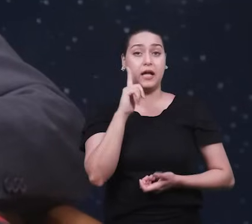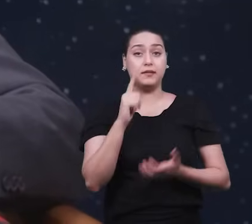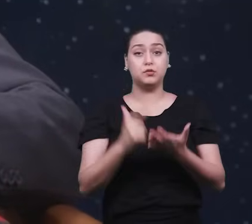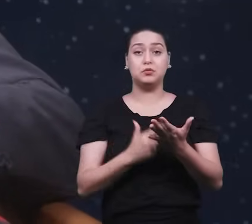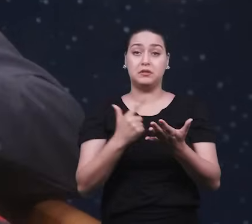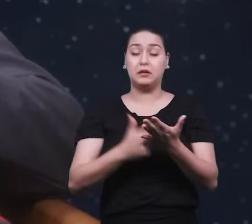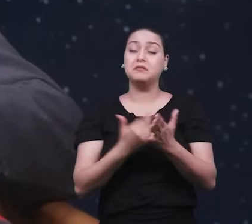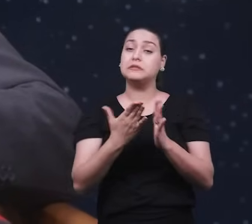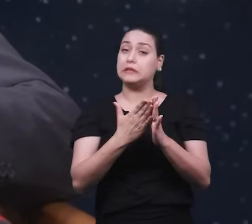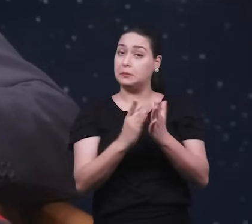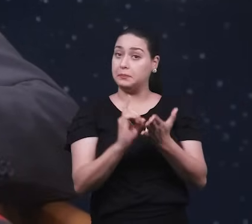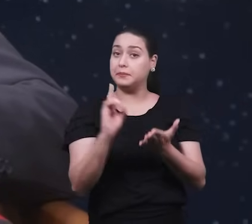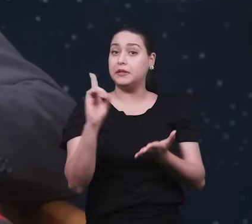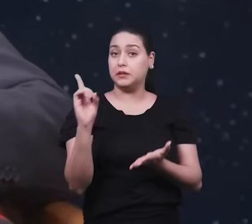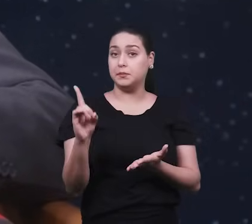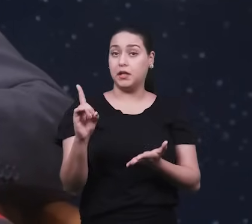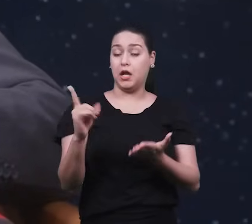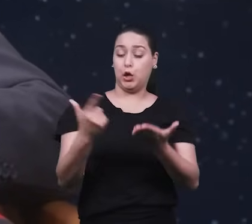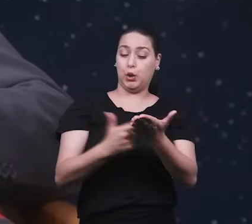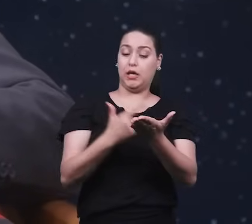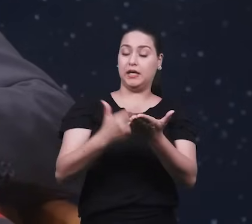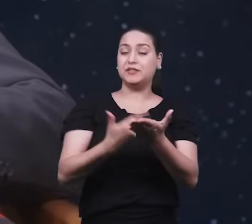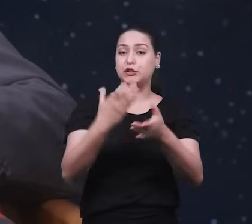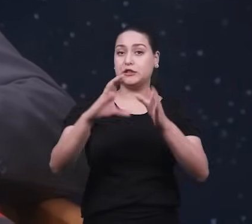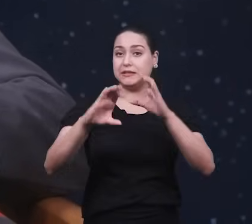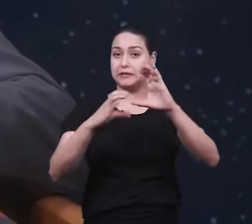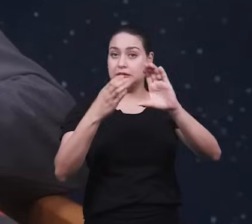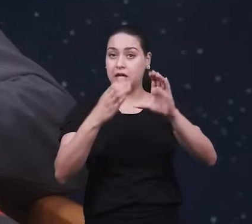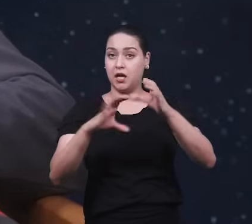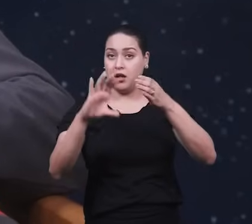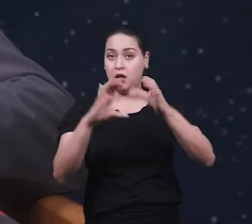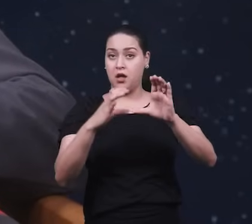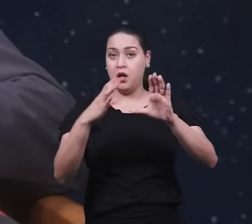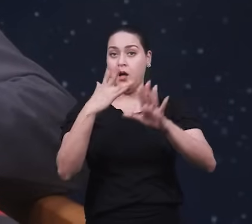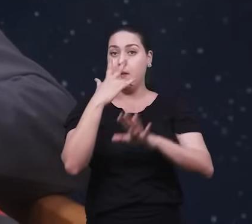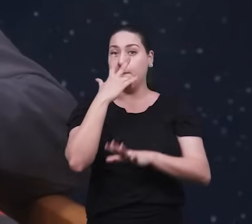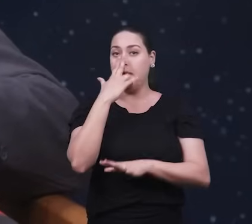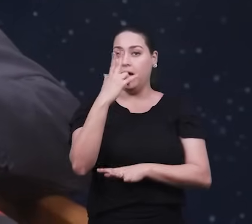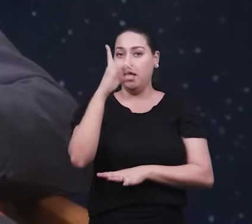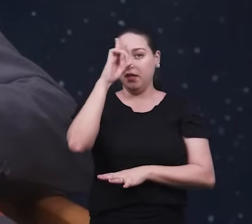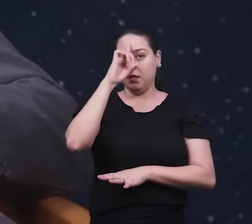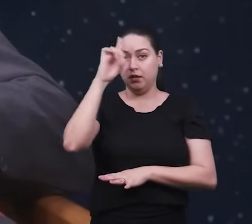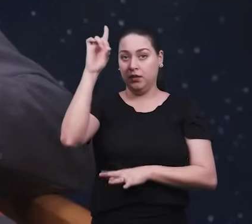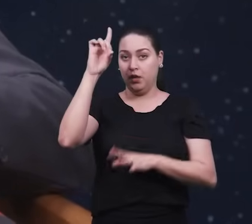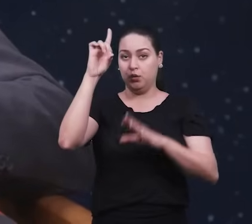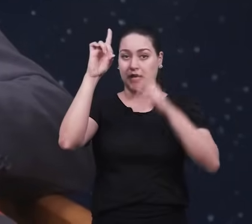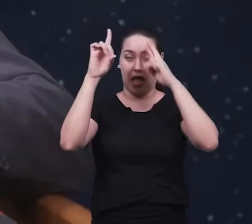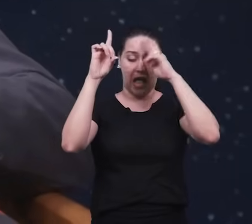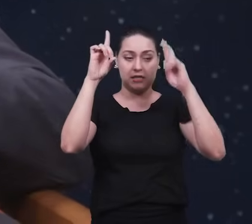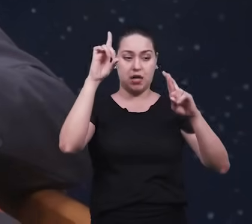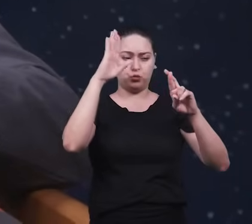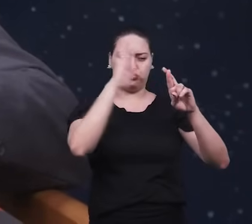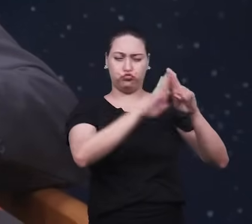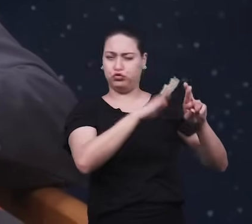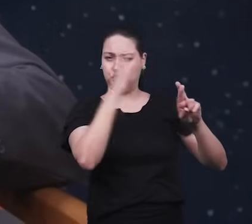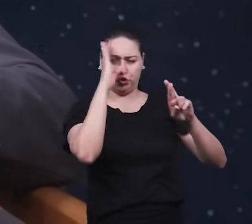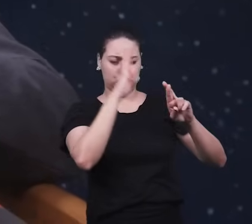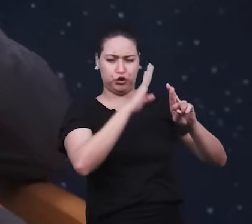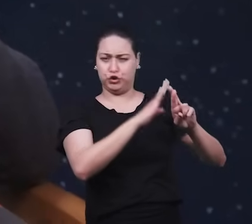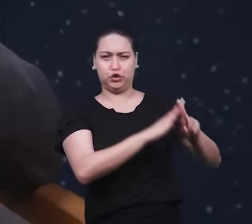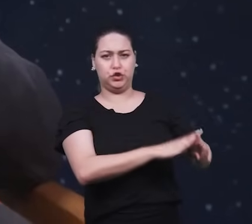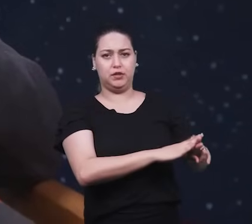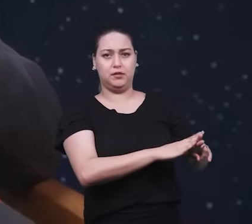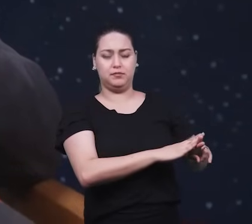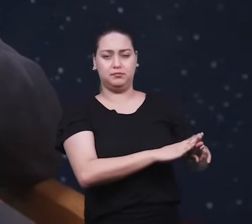Bíblia, aqui, no livro de Cantares, é como se Deus tivesse tirado da nossa razão qualquer possibilidade